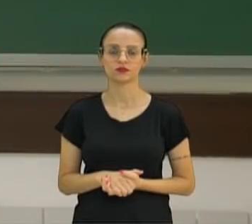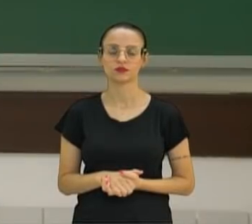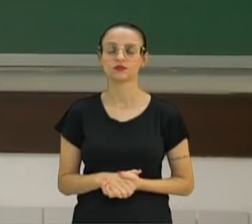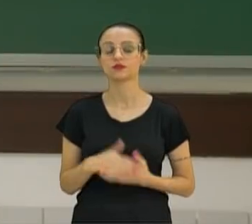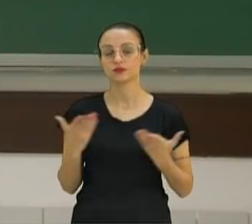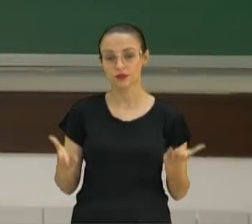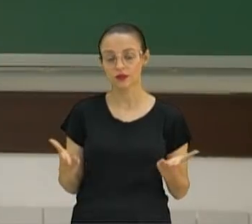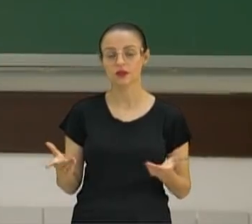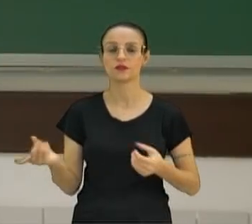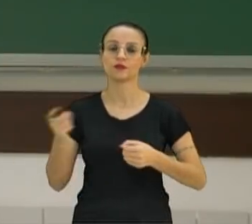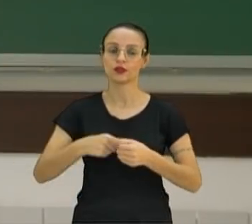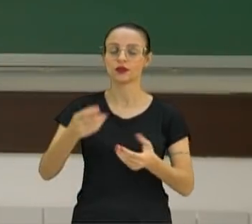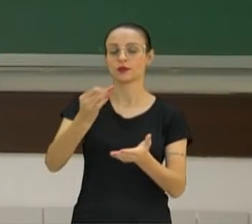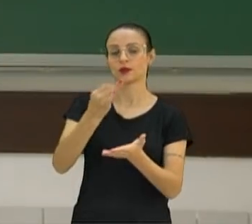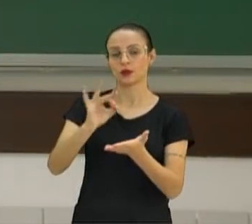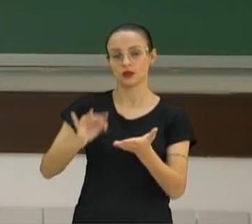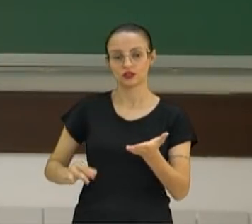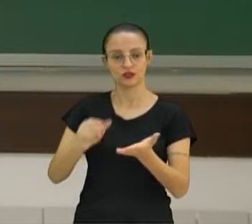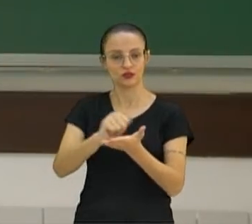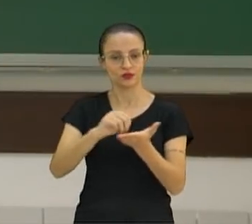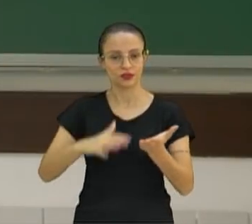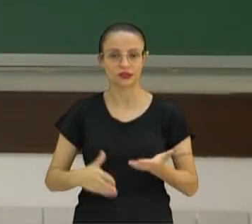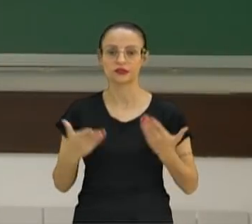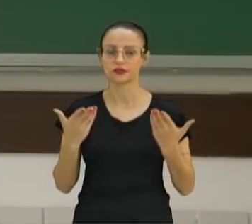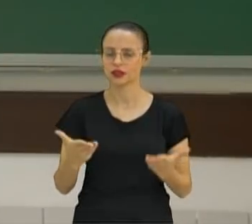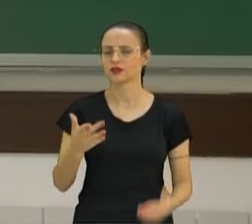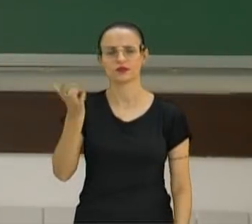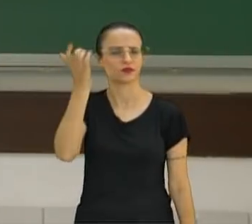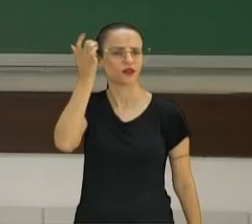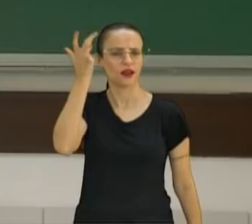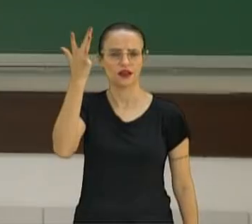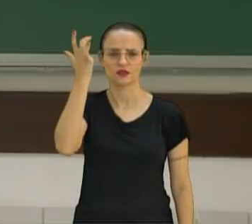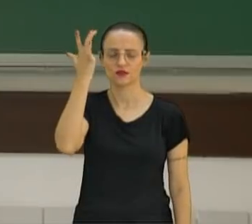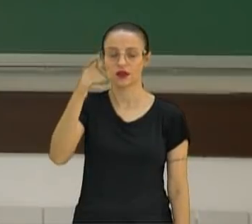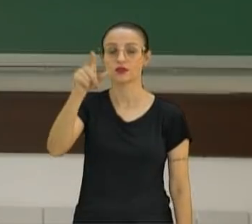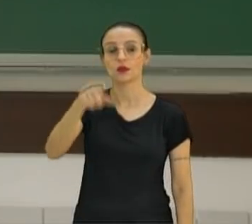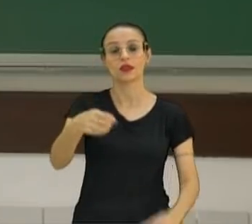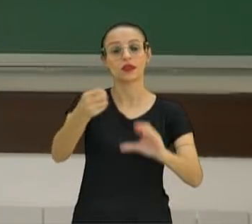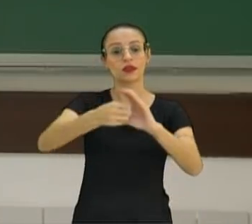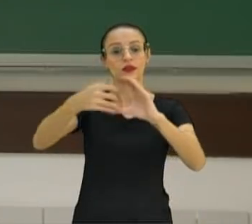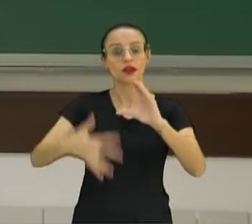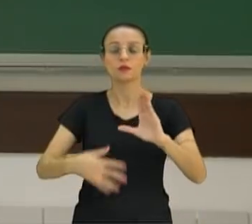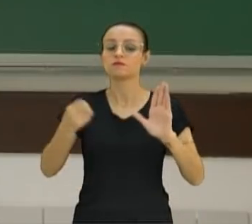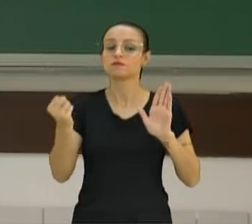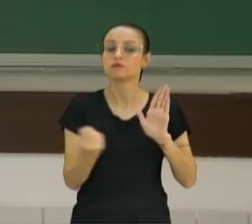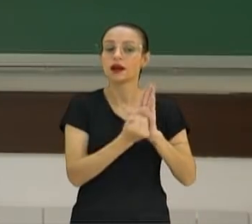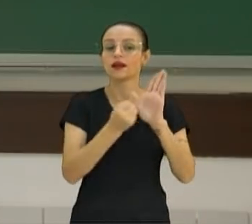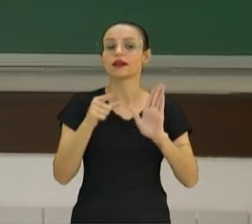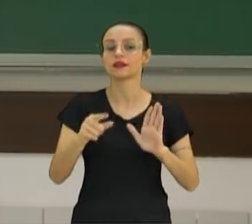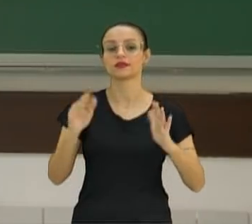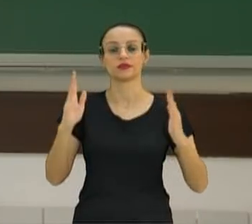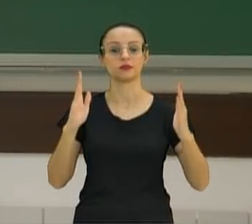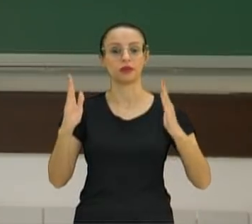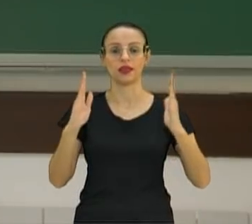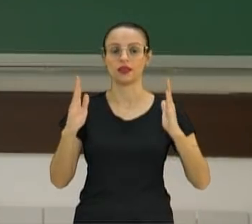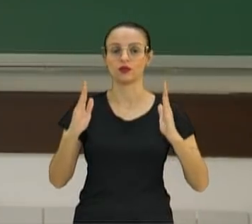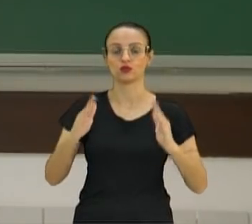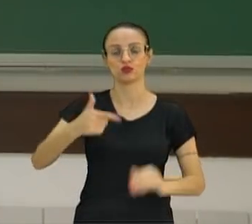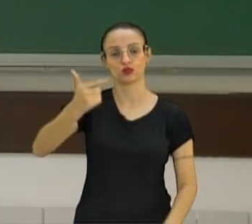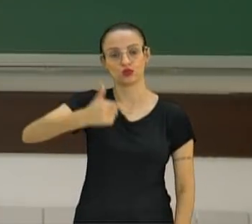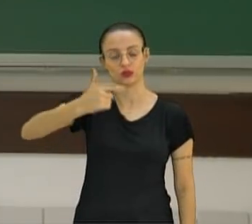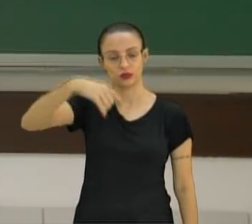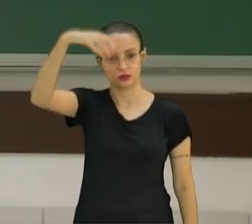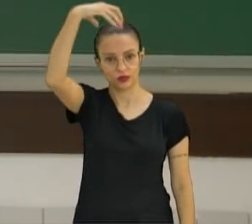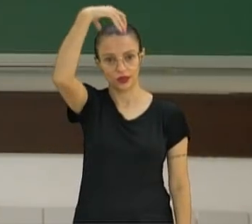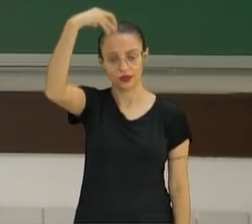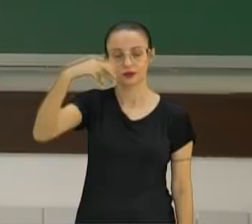Pessoal, voltamos, vamos corrigir a nossa atividade aqui, bem tranquilo, né? Uma característica que marca esse período do segundo reinado,